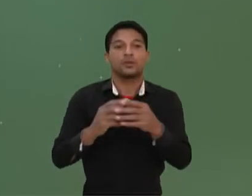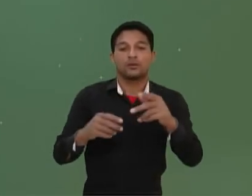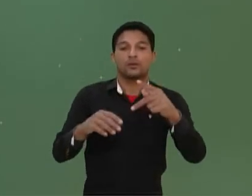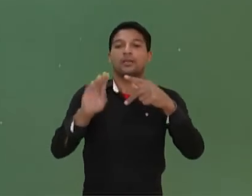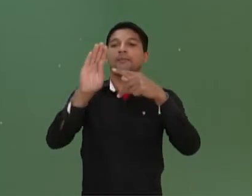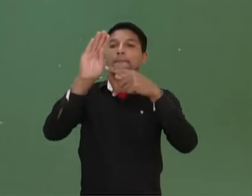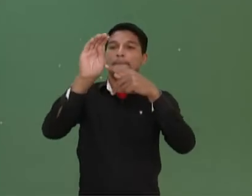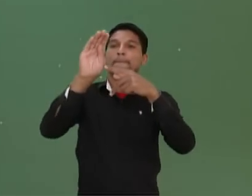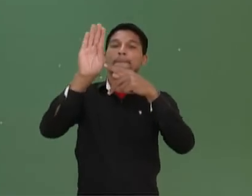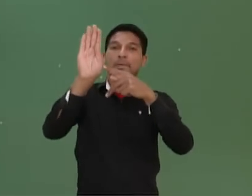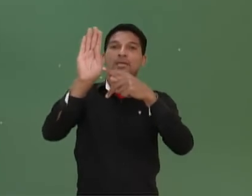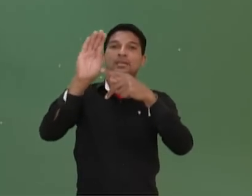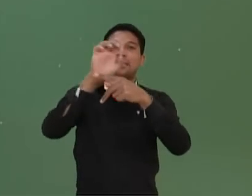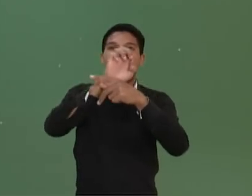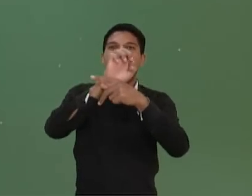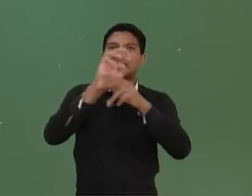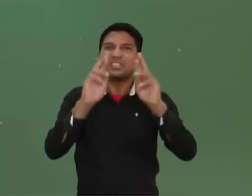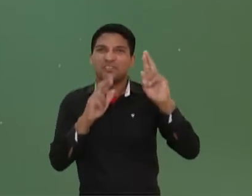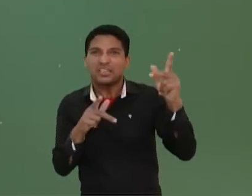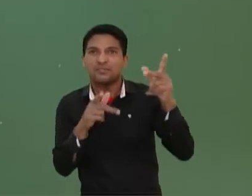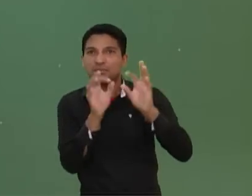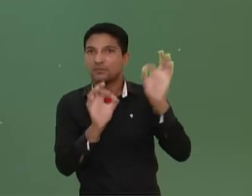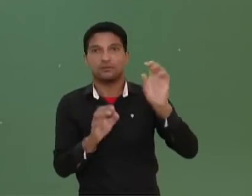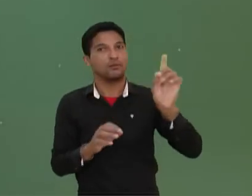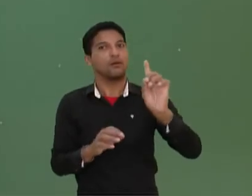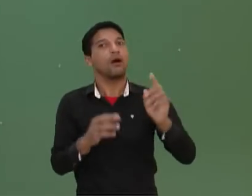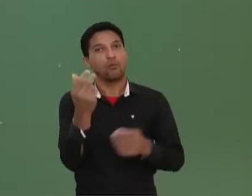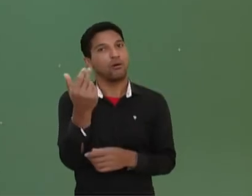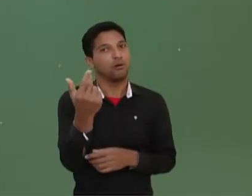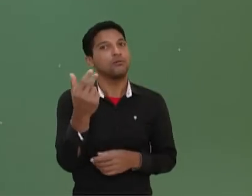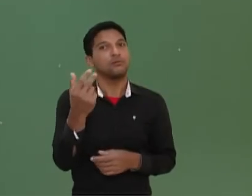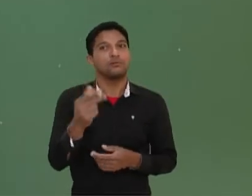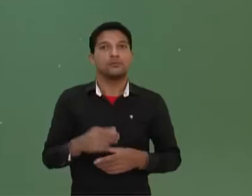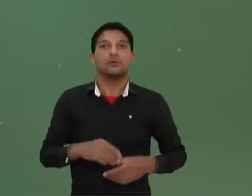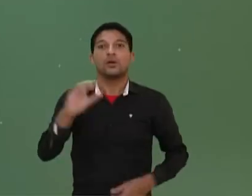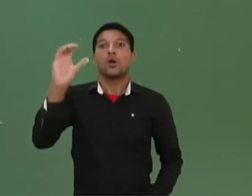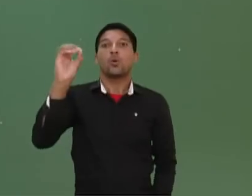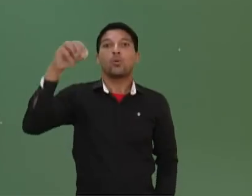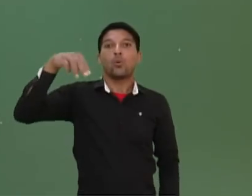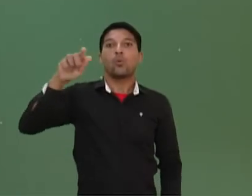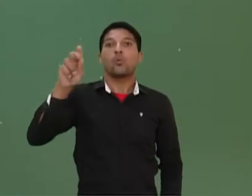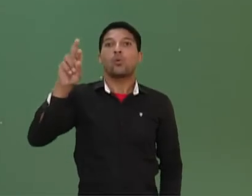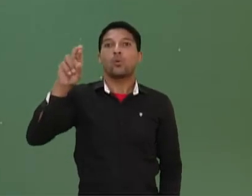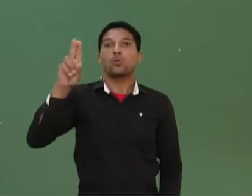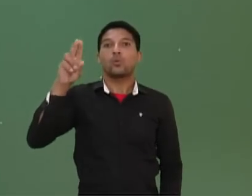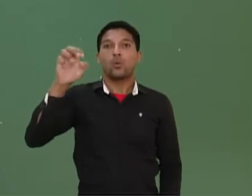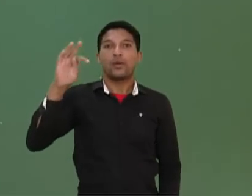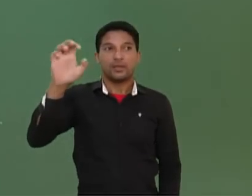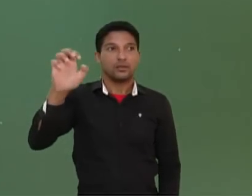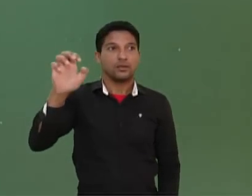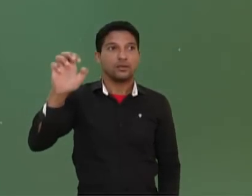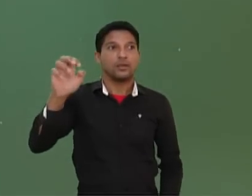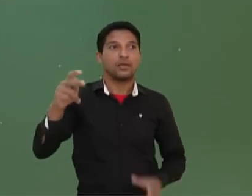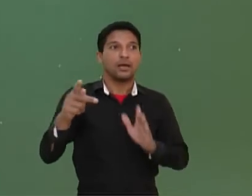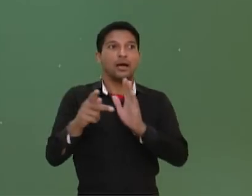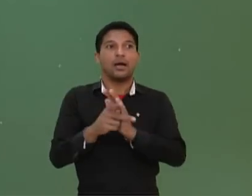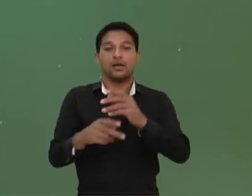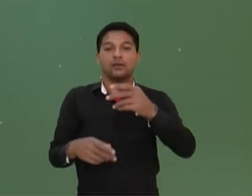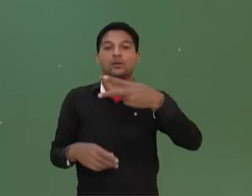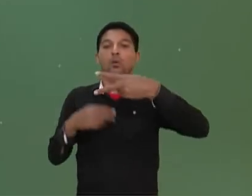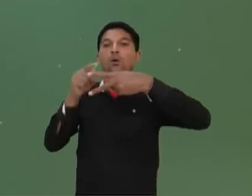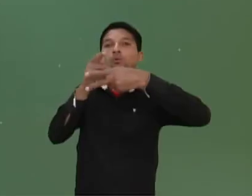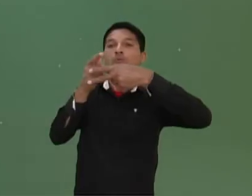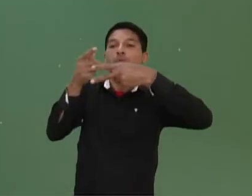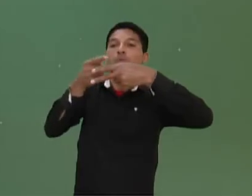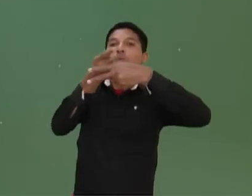valer uma coisa para um triângulo e outra coisa para outro triângulo. Então, eu escrevo aqui que o BE é congruente a ele mesmo. Esse símbolo aqui é um símbolo de congruência. É um igual com um tiozinho em